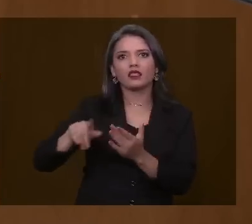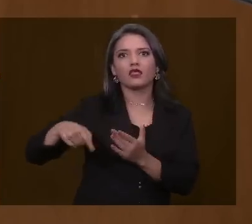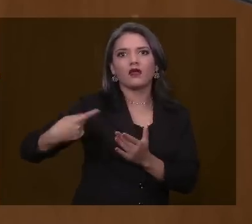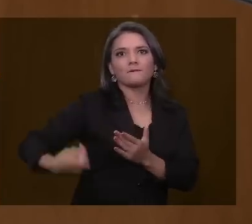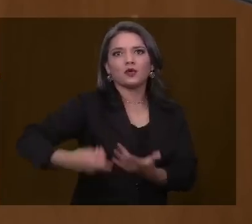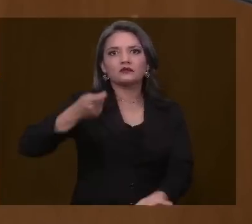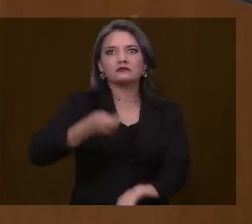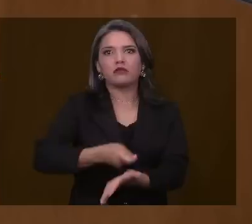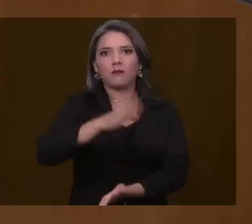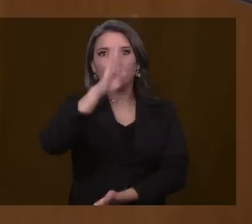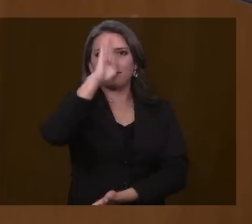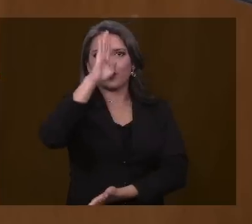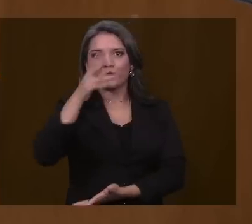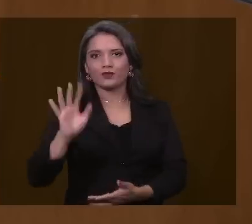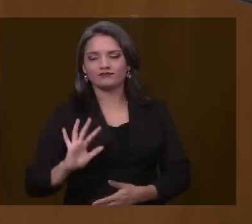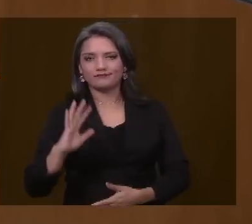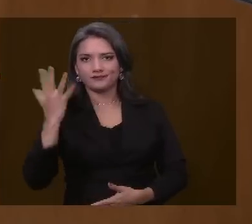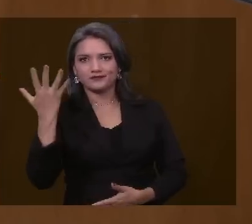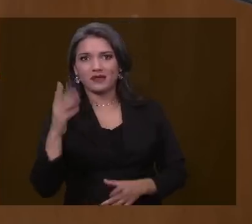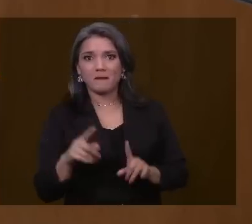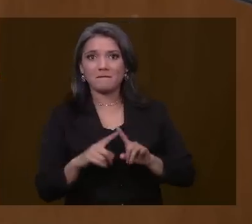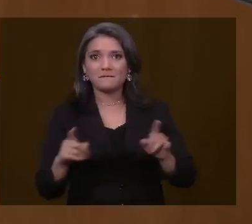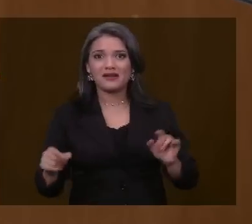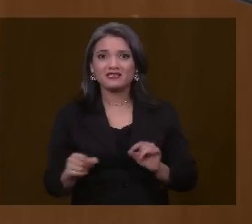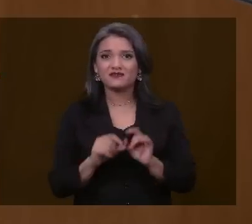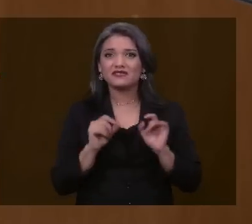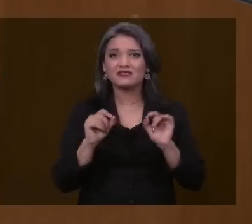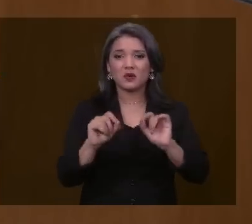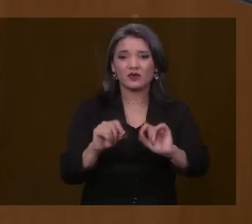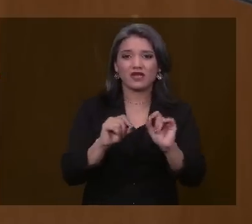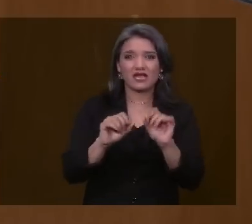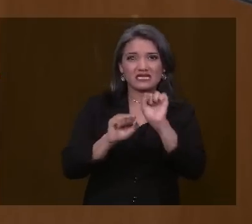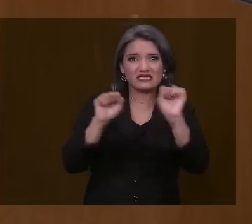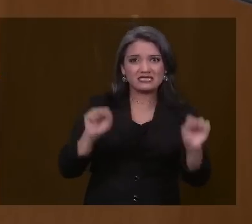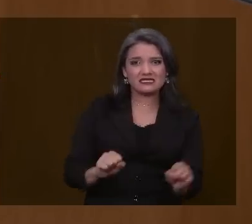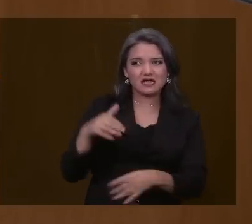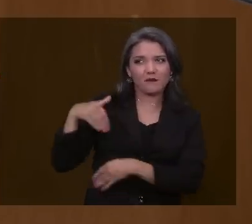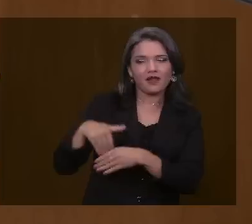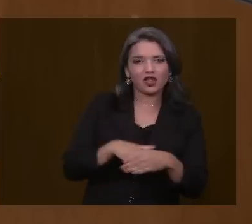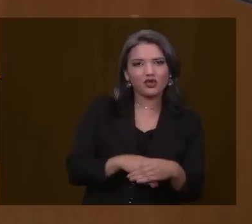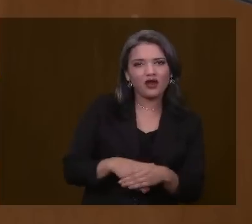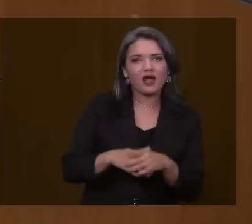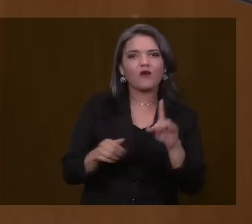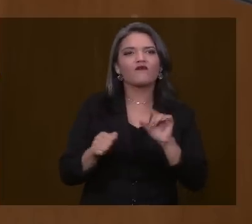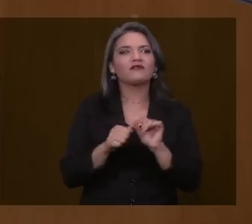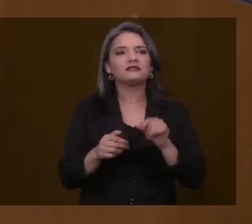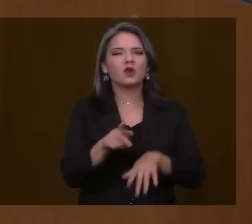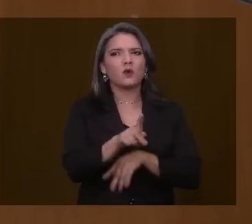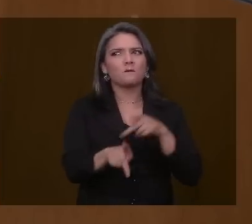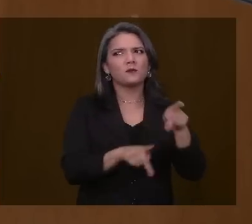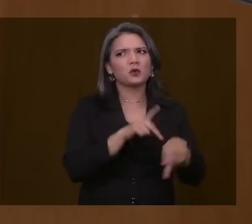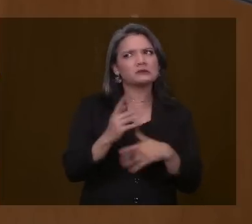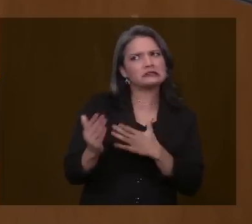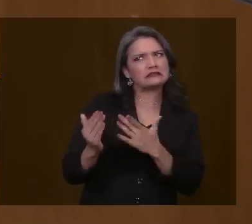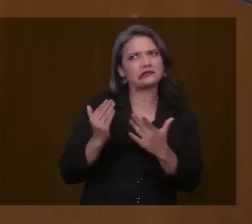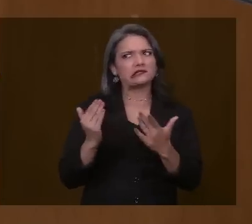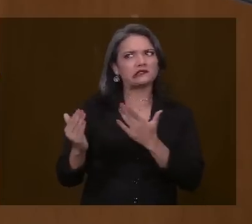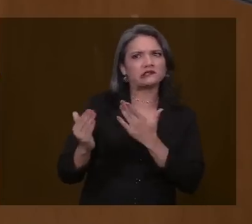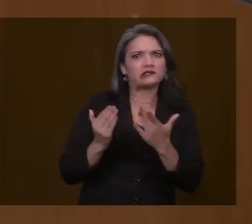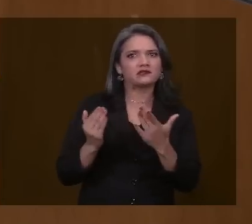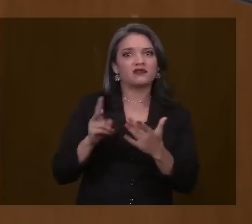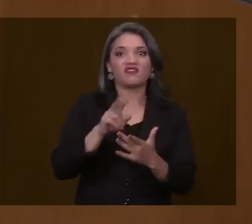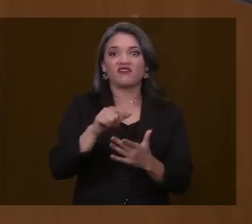Minar a confiança no nosso sistema eleitoral é, propriamente, minar a